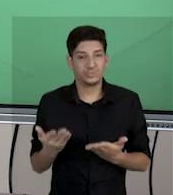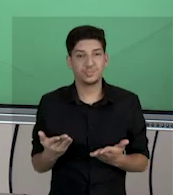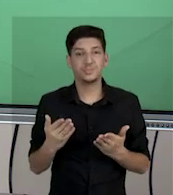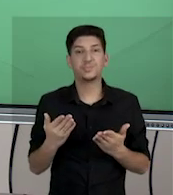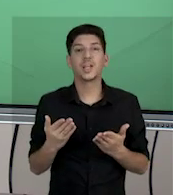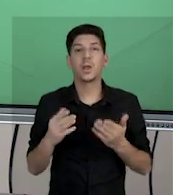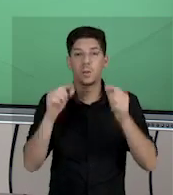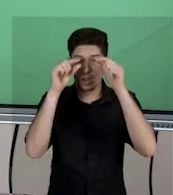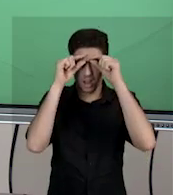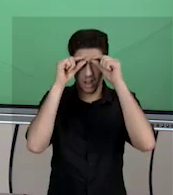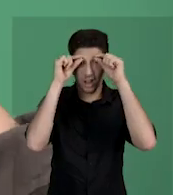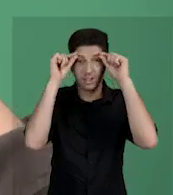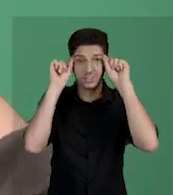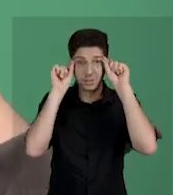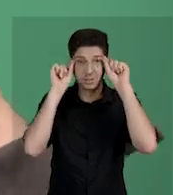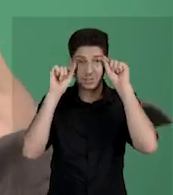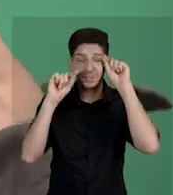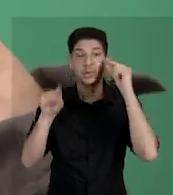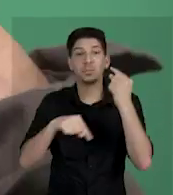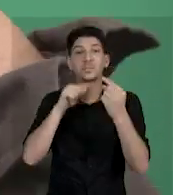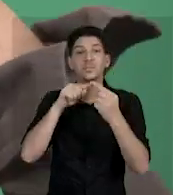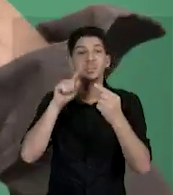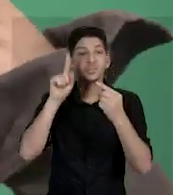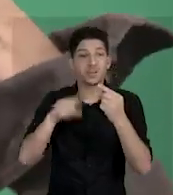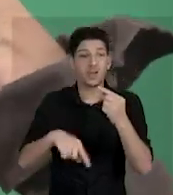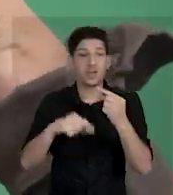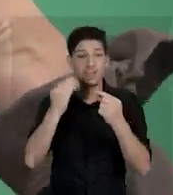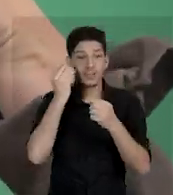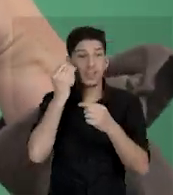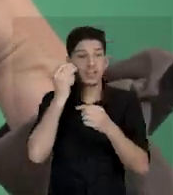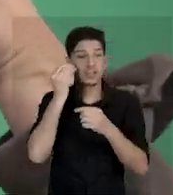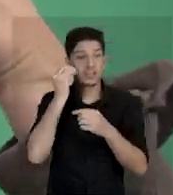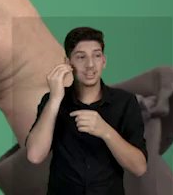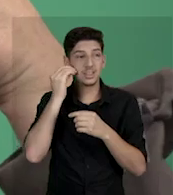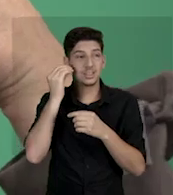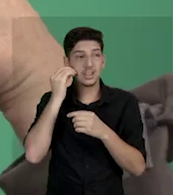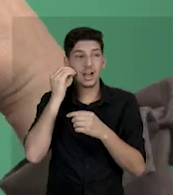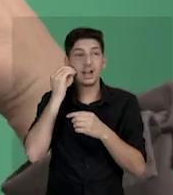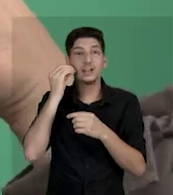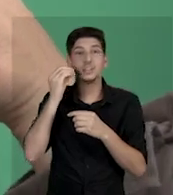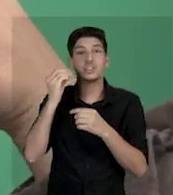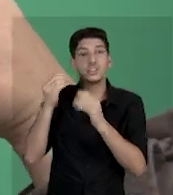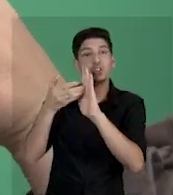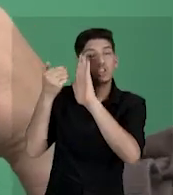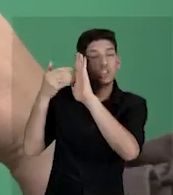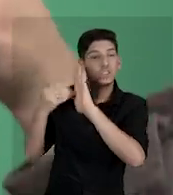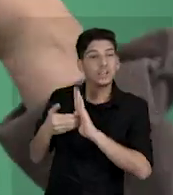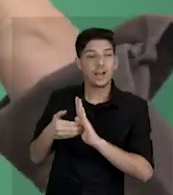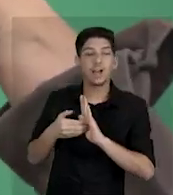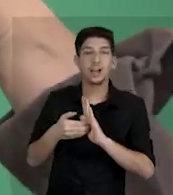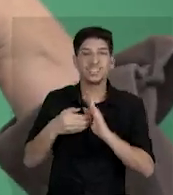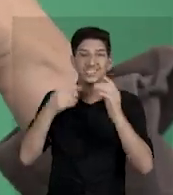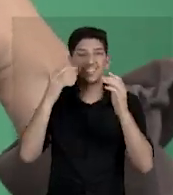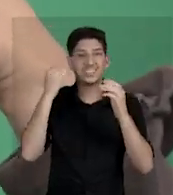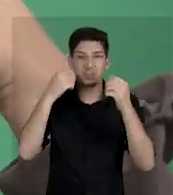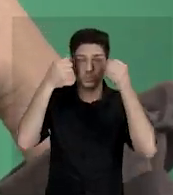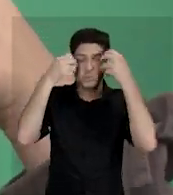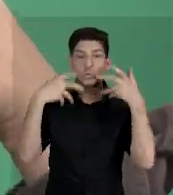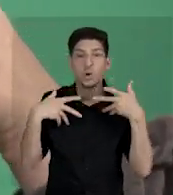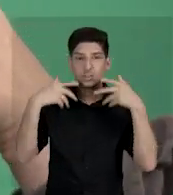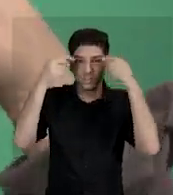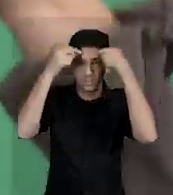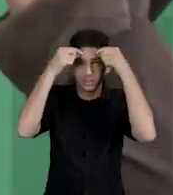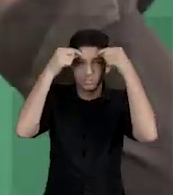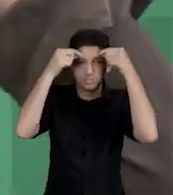sobrancelha, os nossos supercílios aqui, eles funcionam como se fosse um guia para desviar o suor para o canto